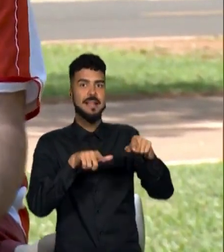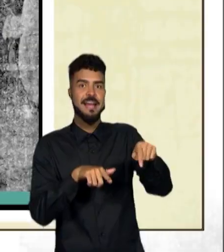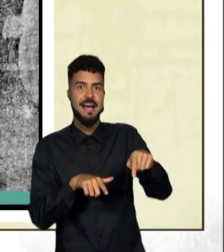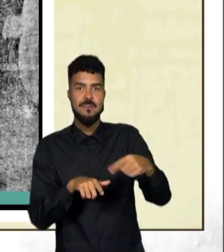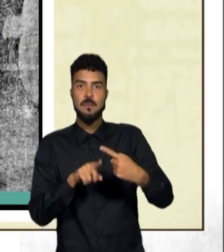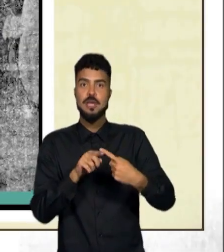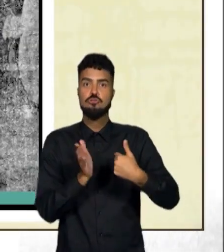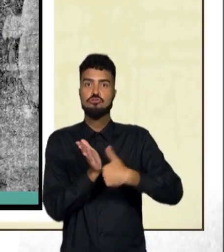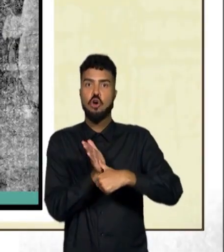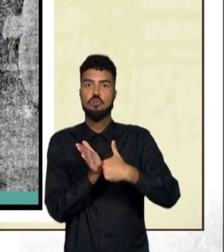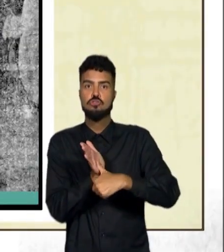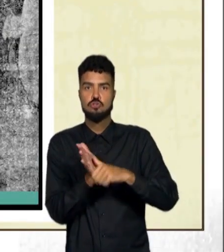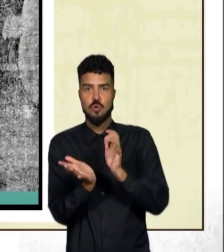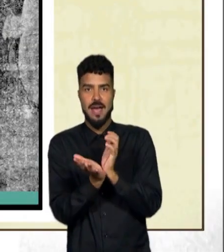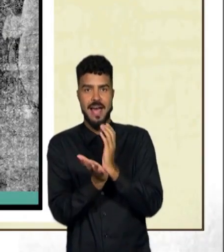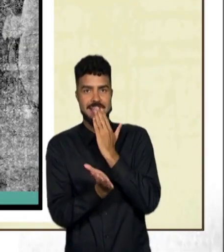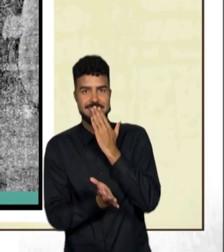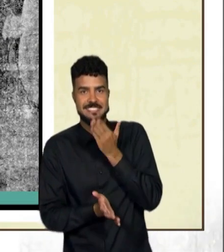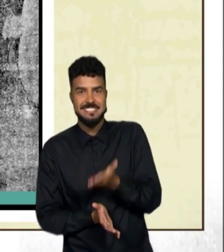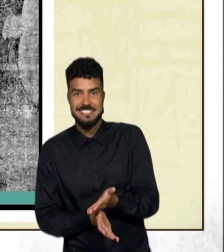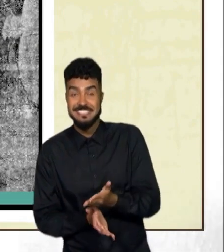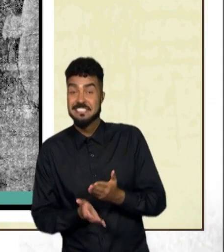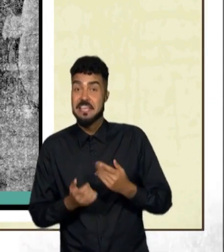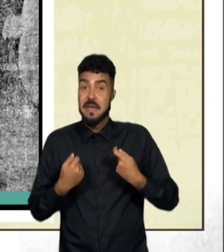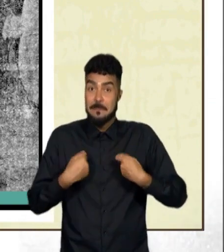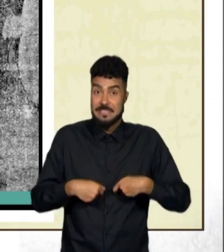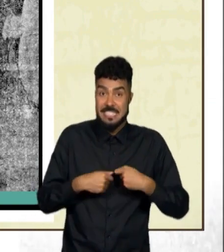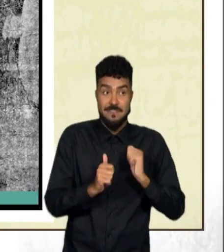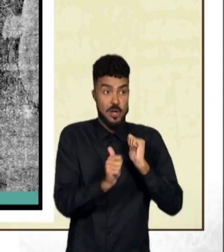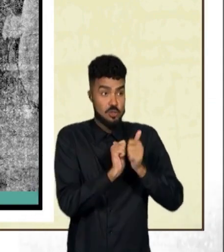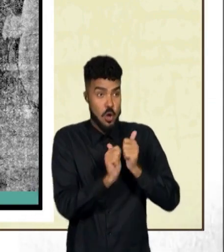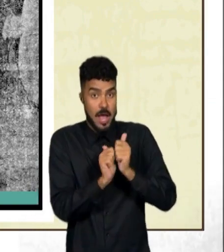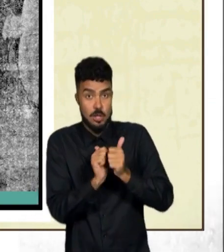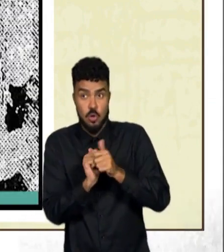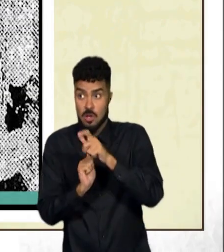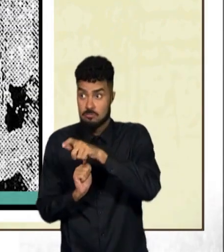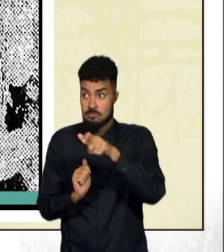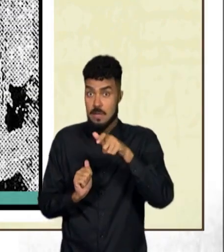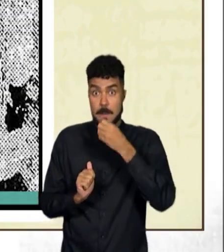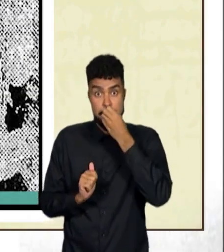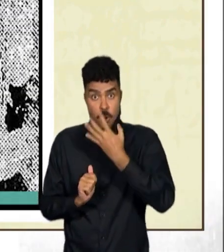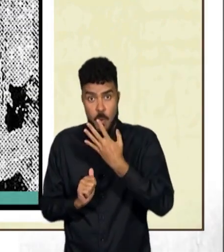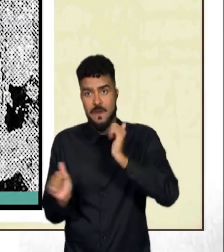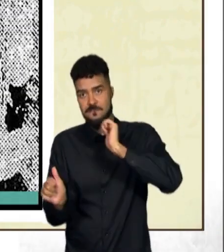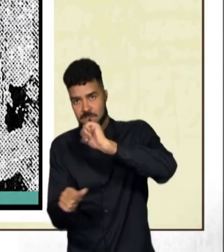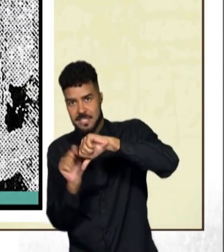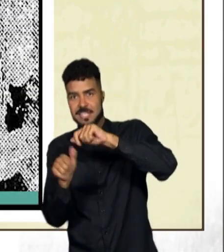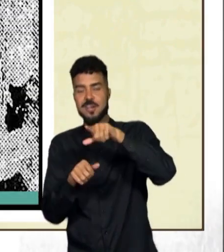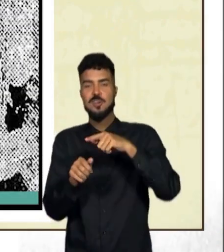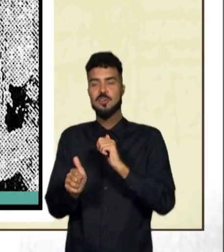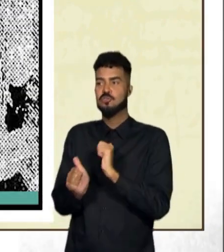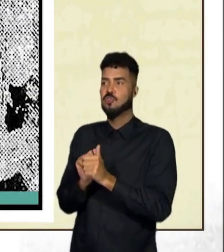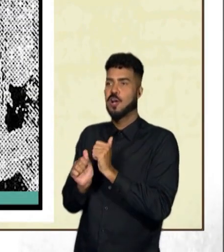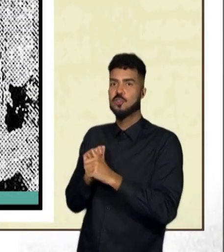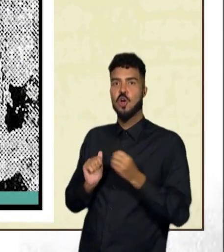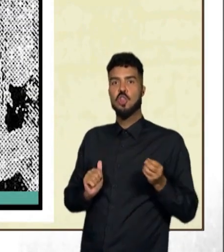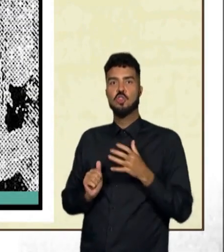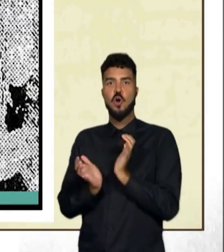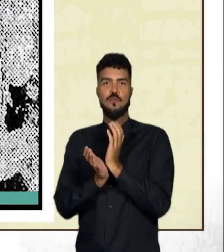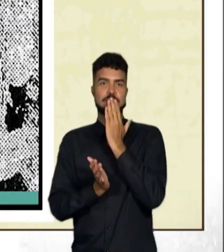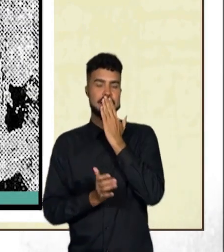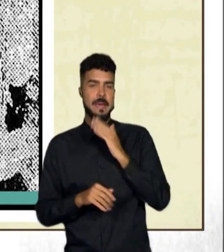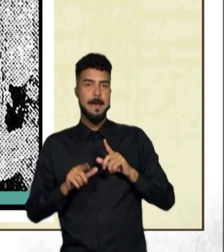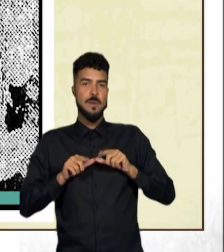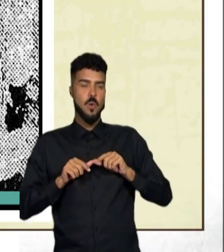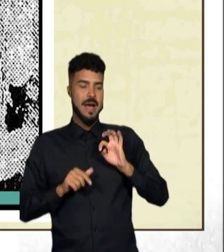de sócios para o seu clube, né? Precisavam também de jogadores, e quem fosse bom ia acabar virando jogador da nova agremiação, que era o Bangu